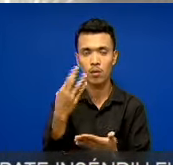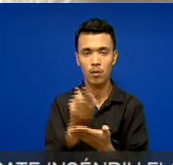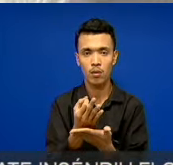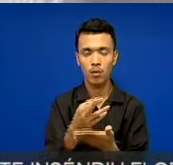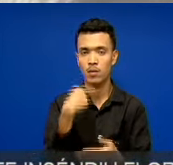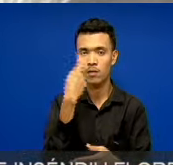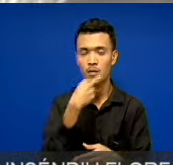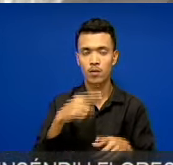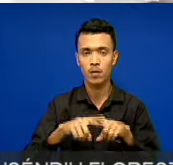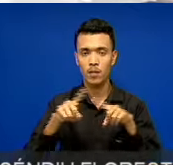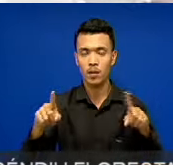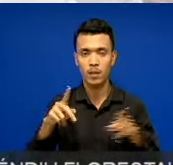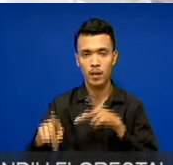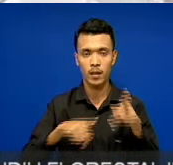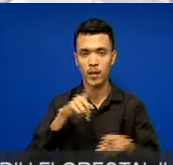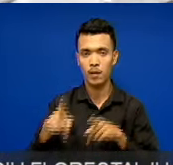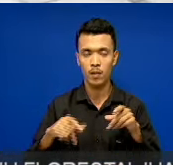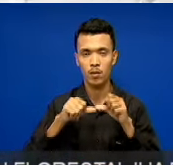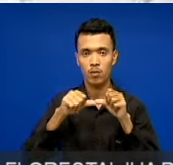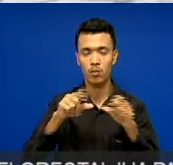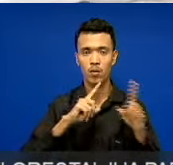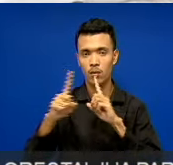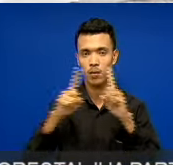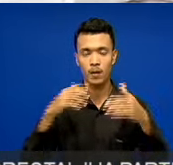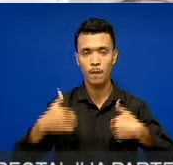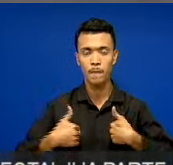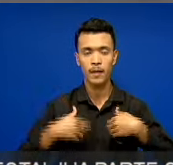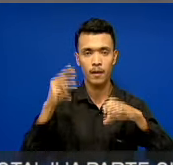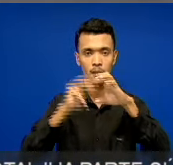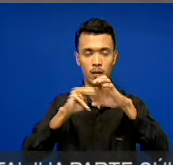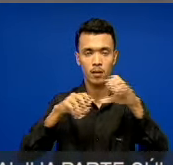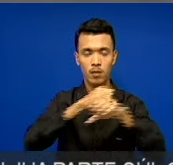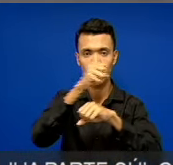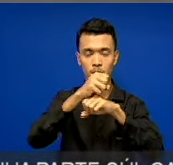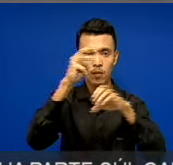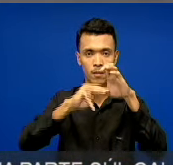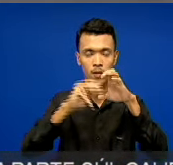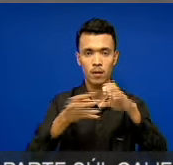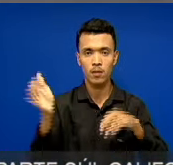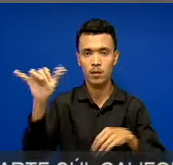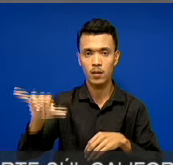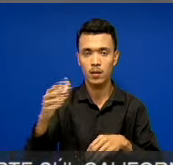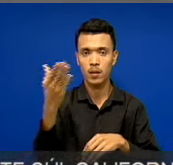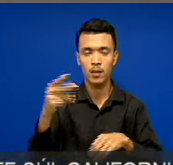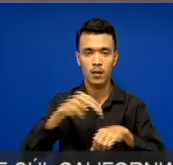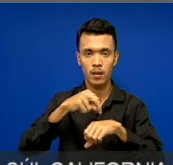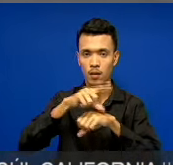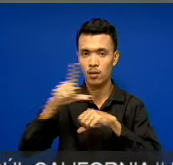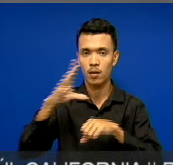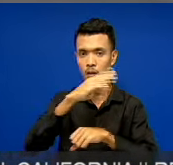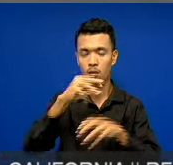sira continua questiona Folin fos, e a mercado no loja sira e a nacional no mais município. Mas que imposto